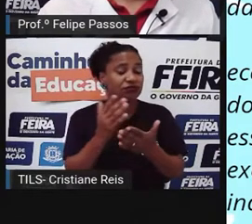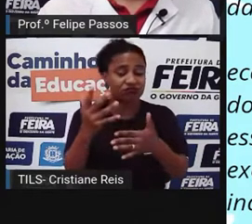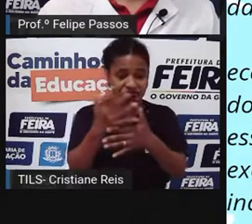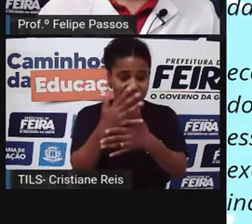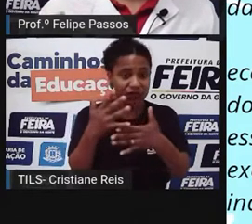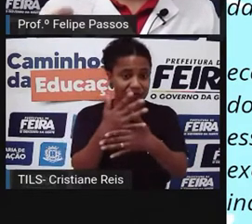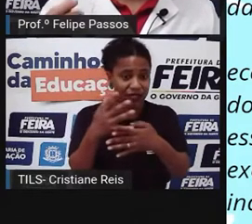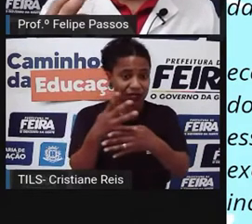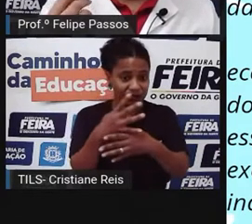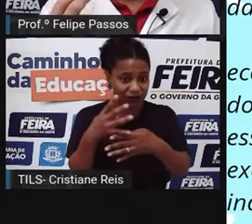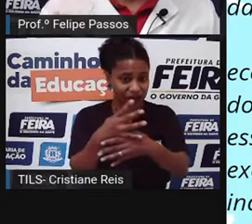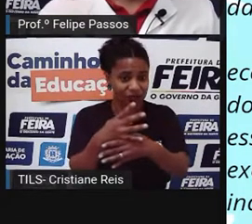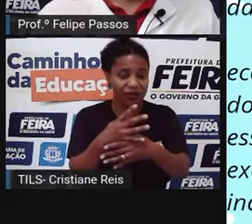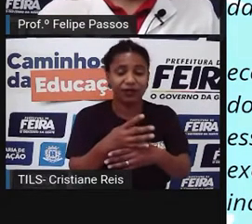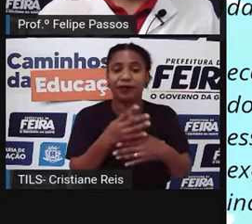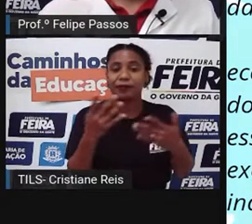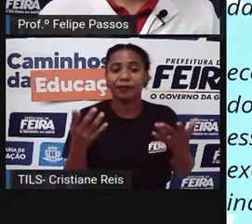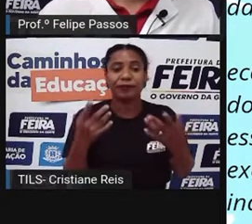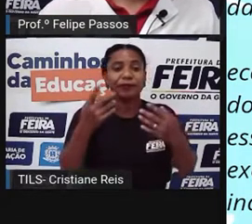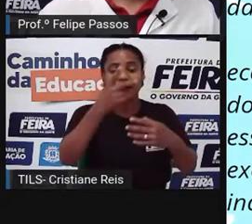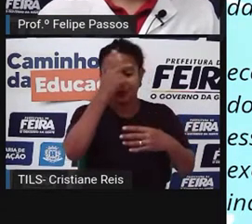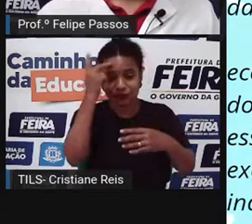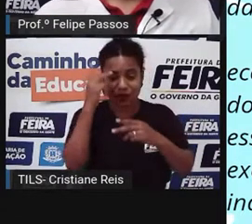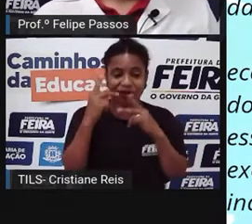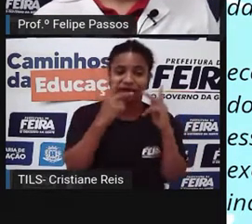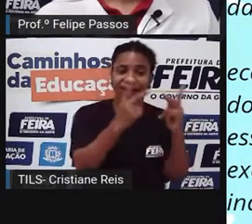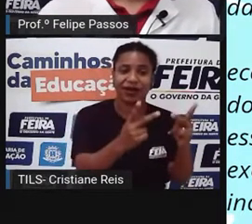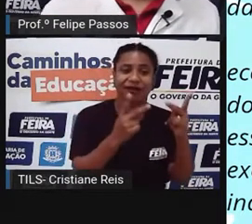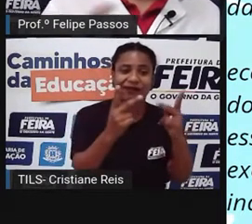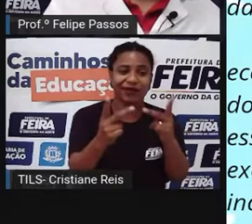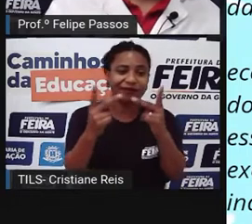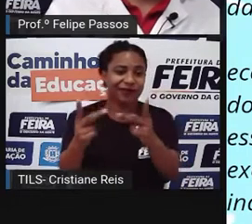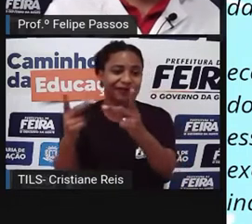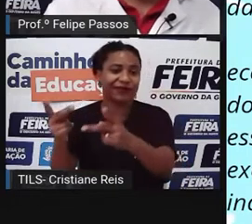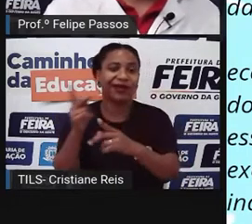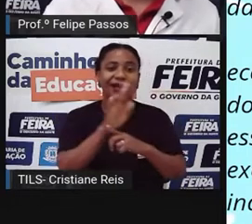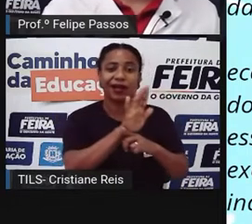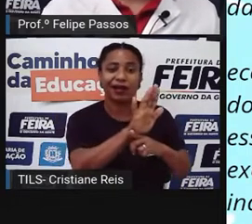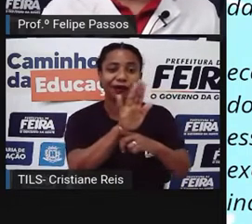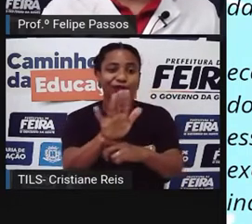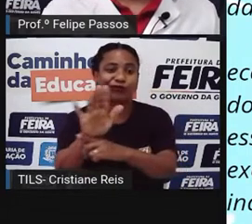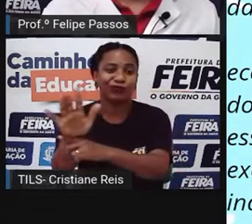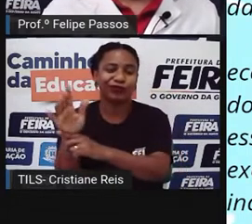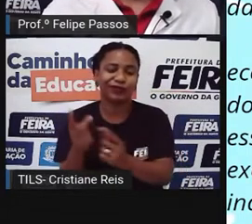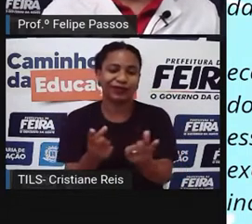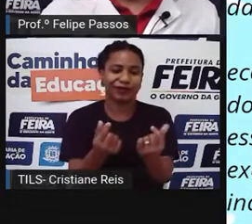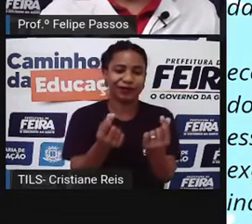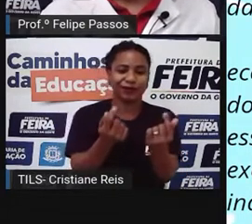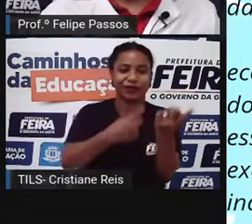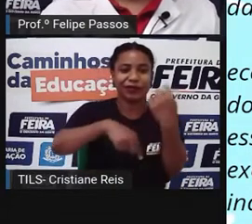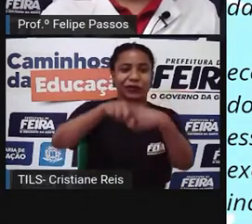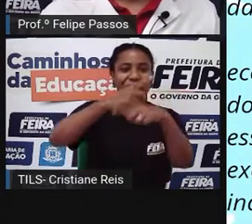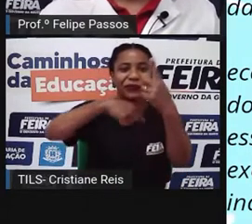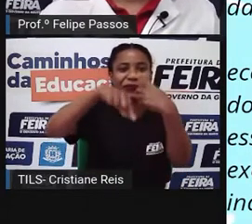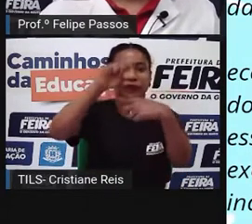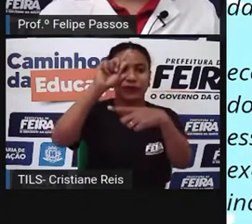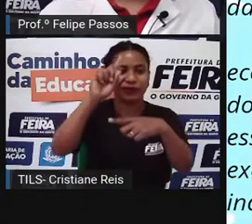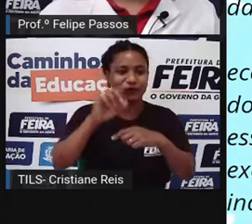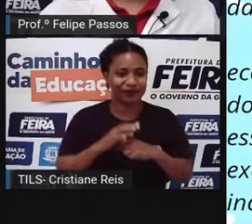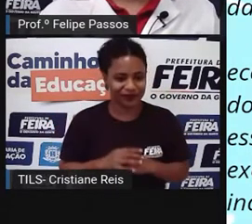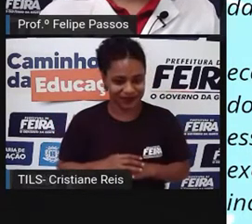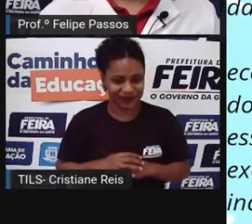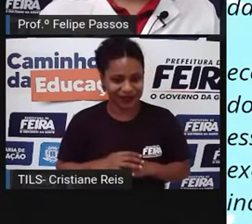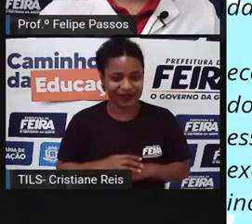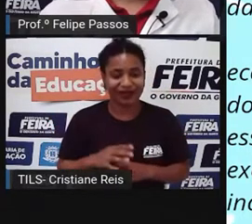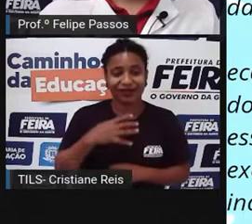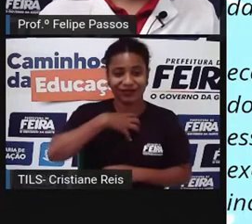depende, a saúde financeira das pessoas depende dos outros que vêm visitar essa cidade. Salvador é uma cidade